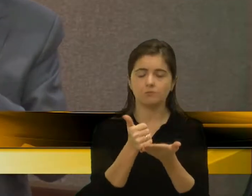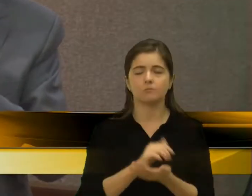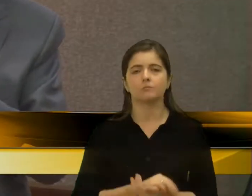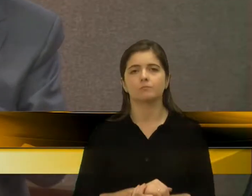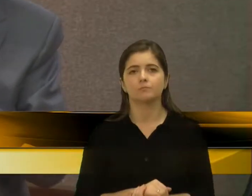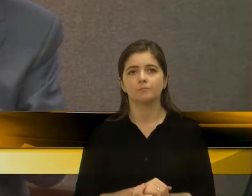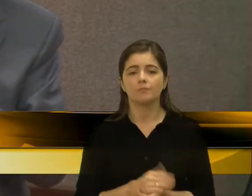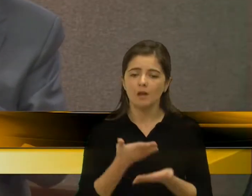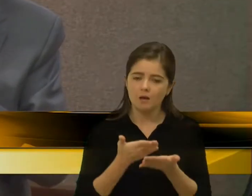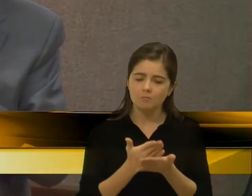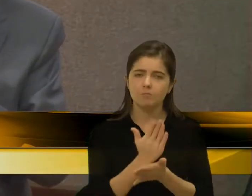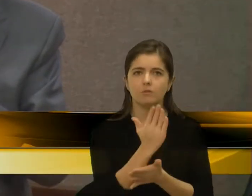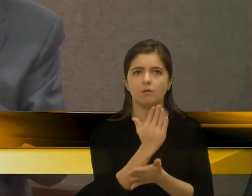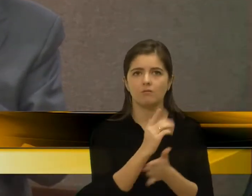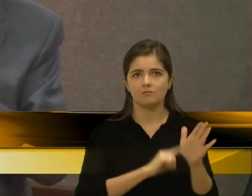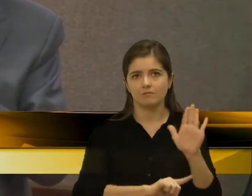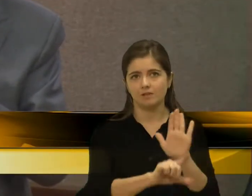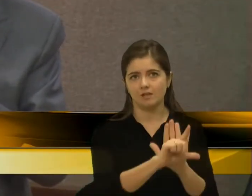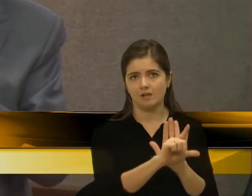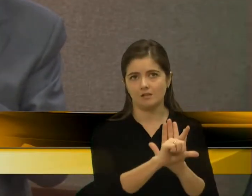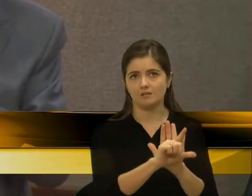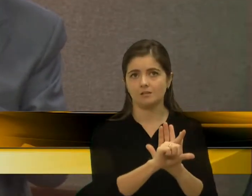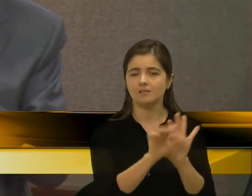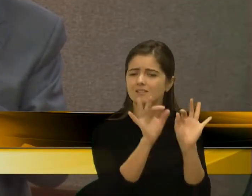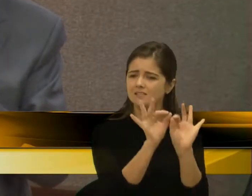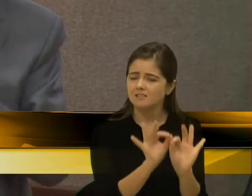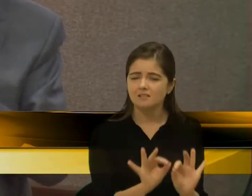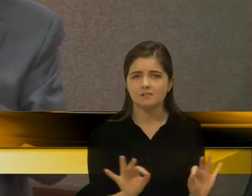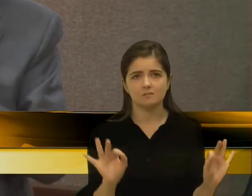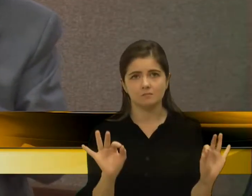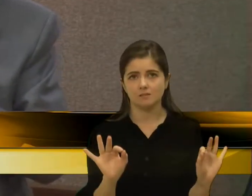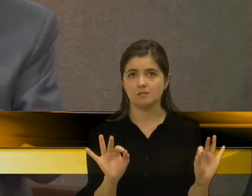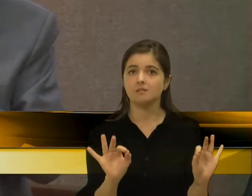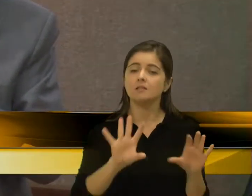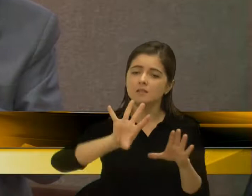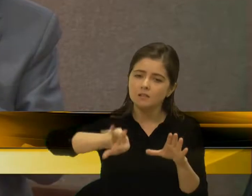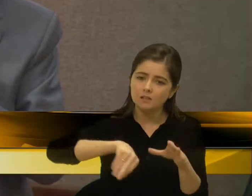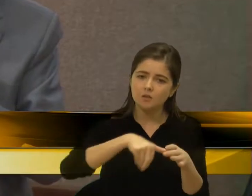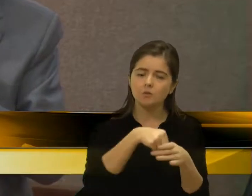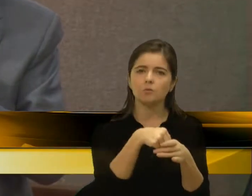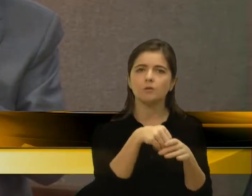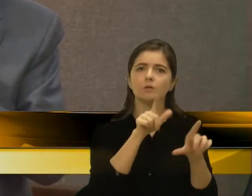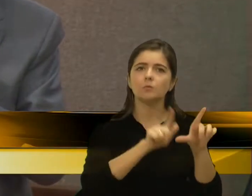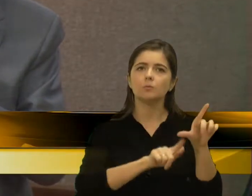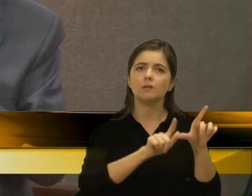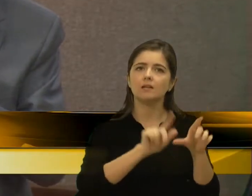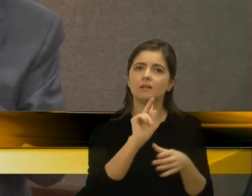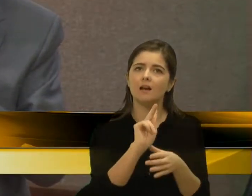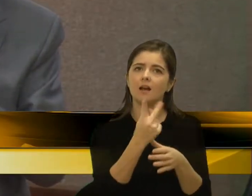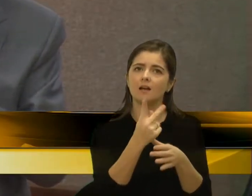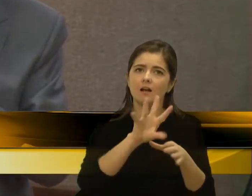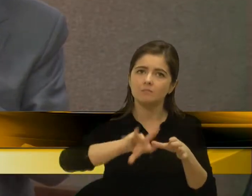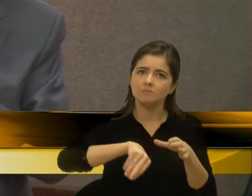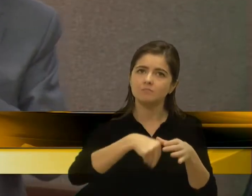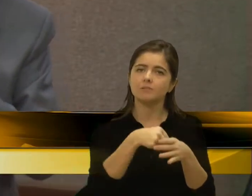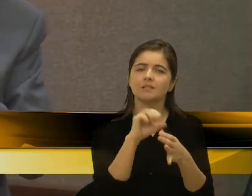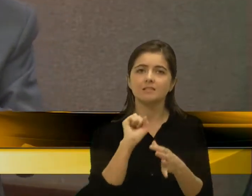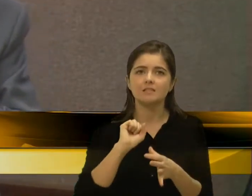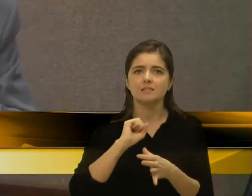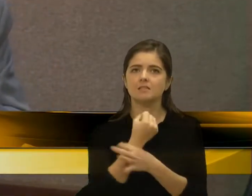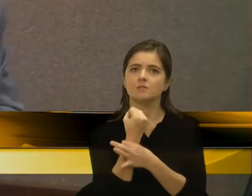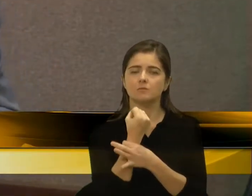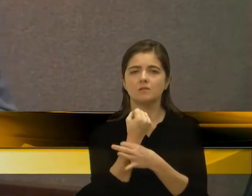aprove esta lei singela, simples, incluindo a letra H, dando essa segurança jurídica